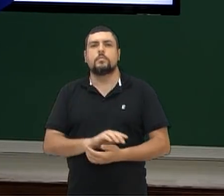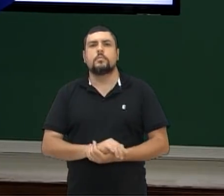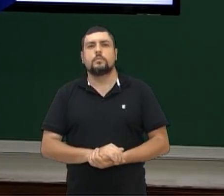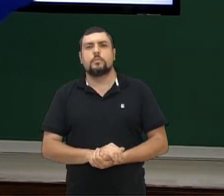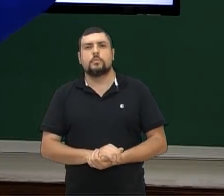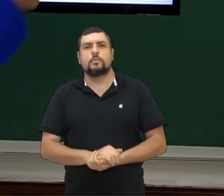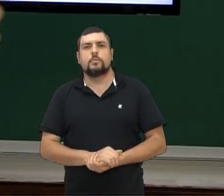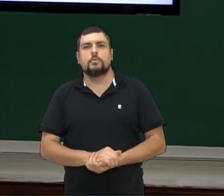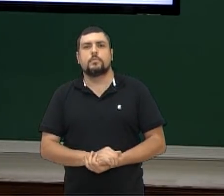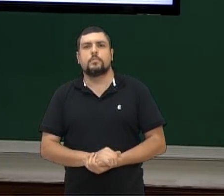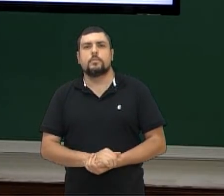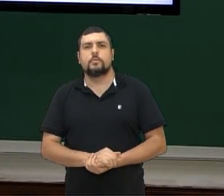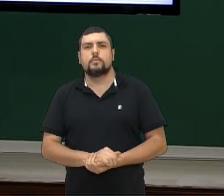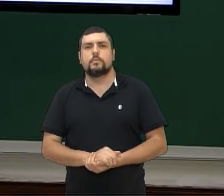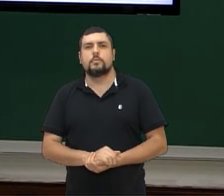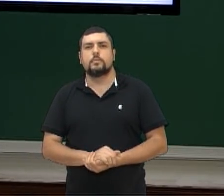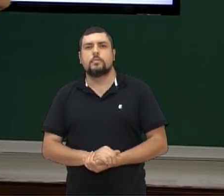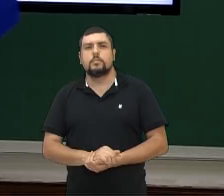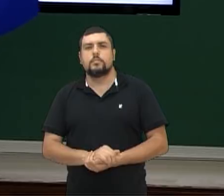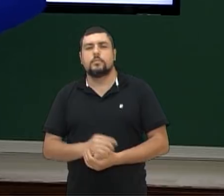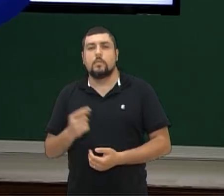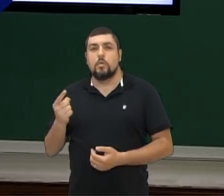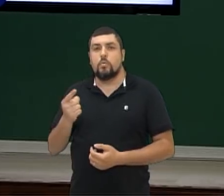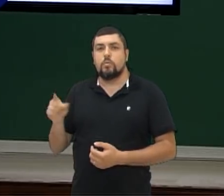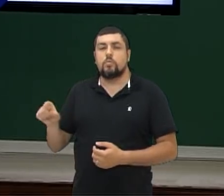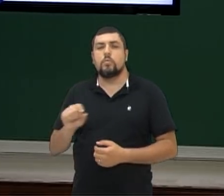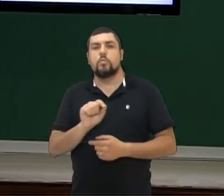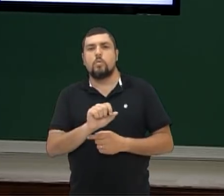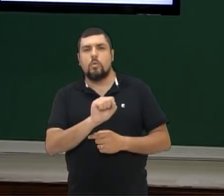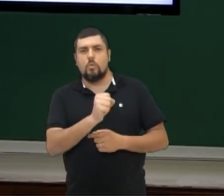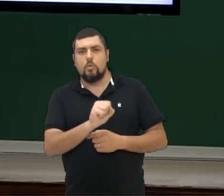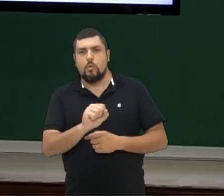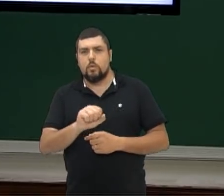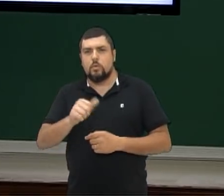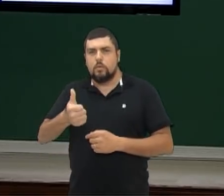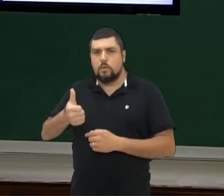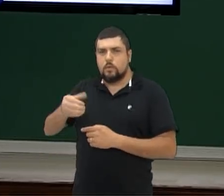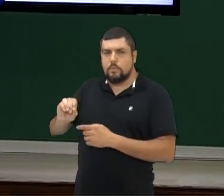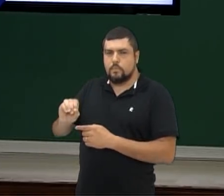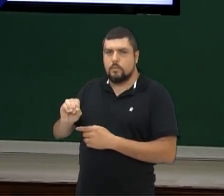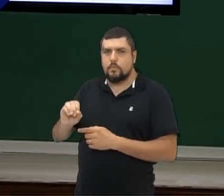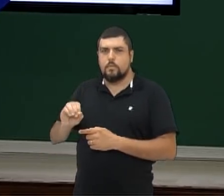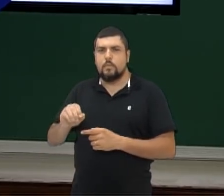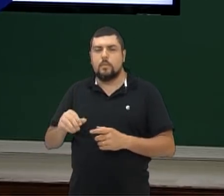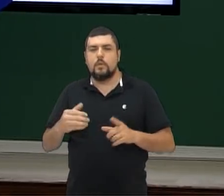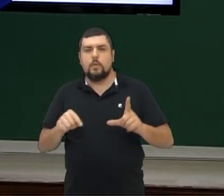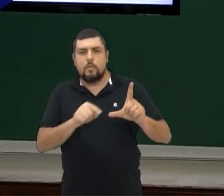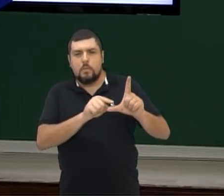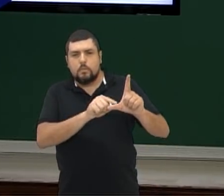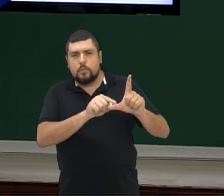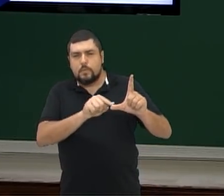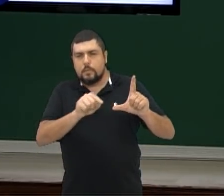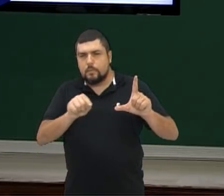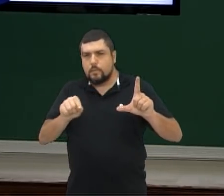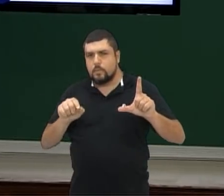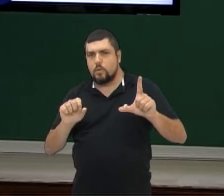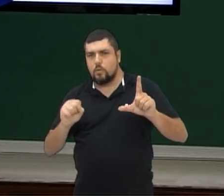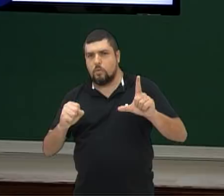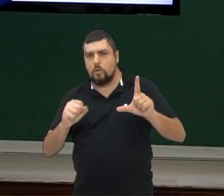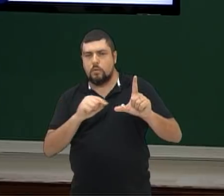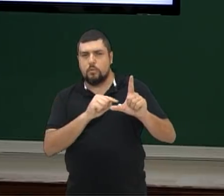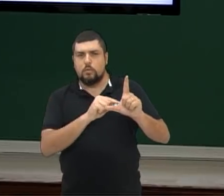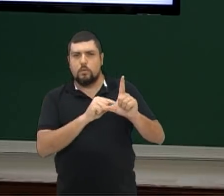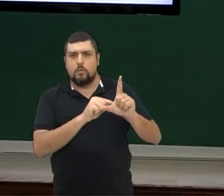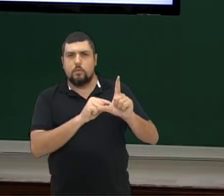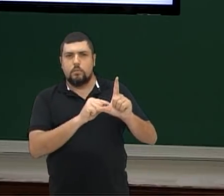1, 2. E o último ponto que é 8 e 10. Então, 1, 2, 3, 4, 5, 6, 7, 8.